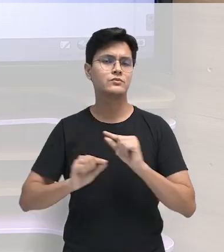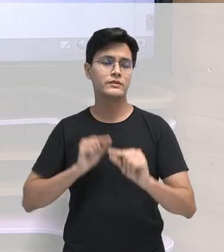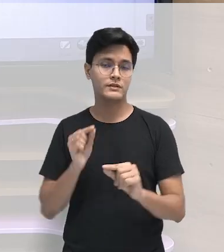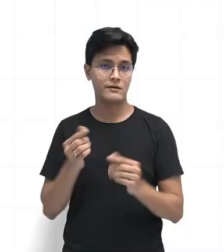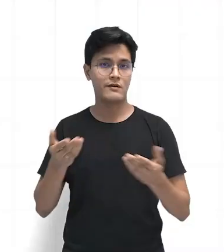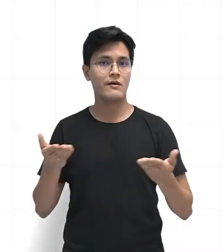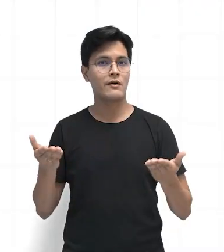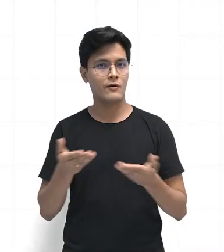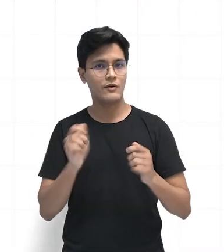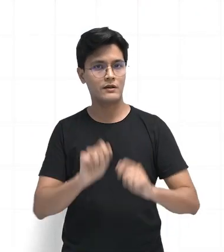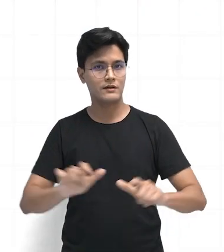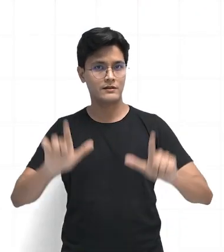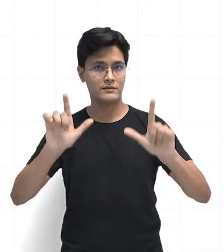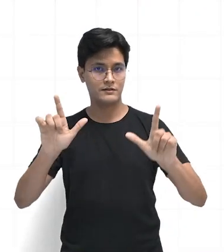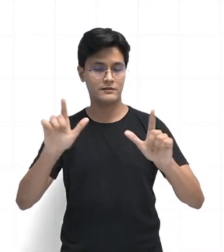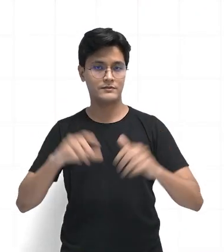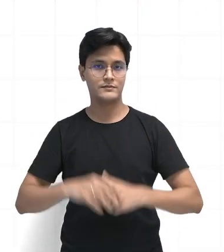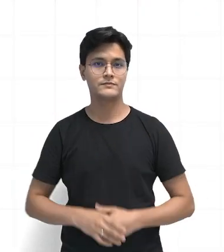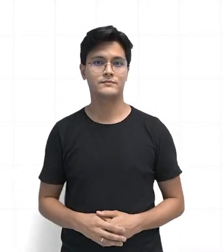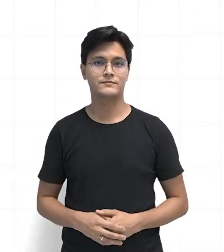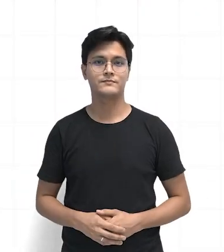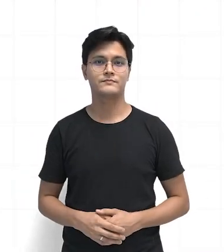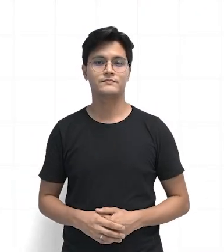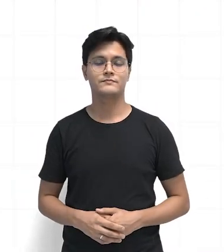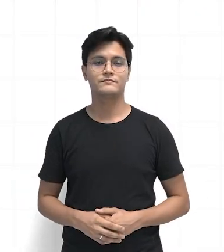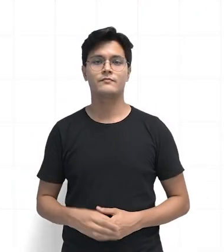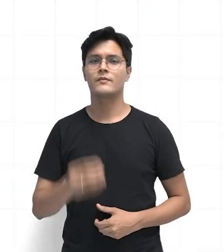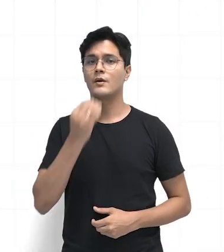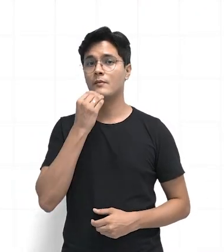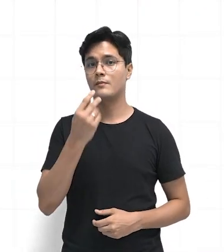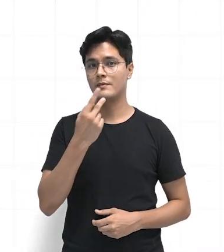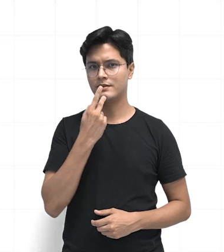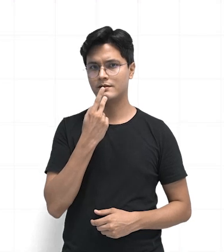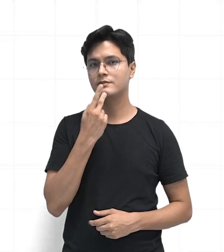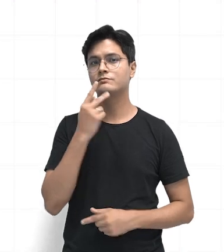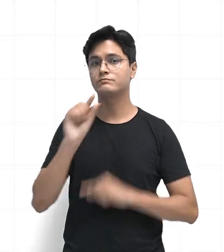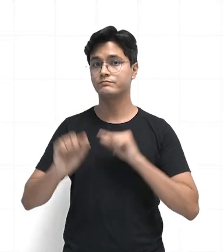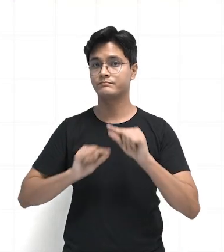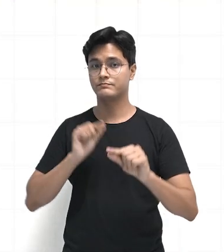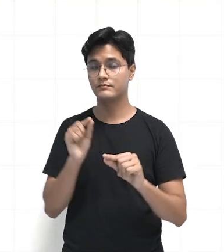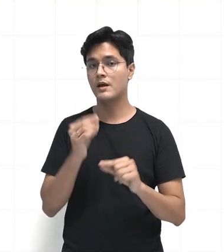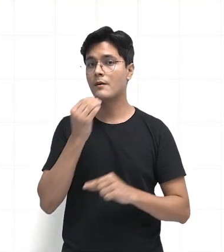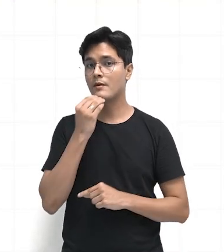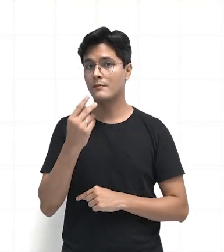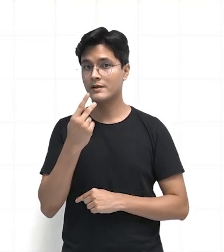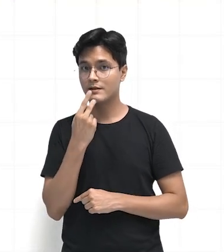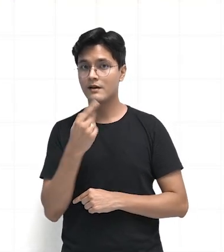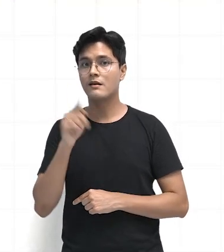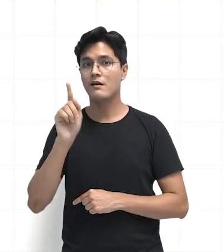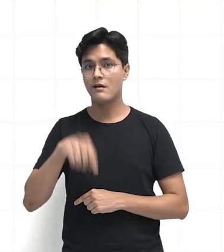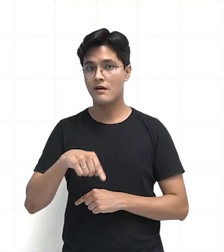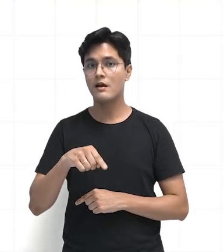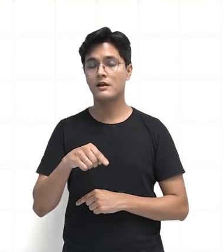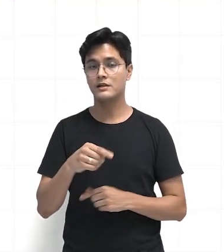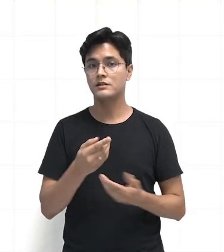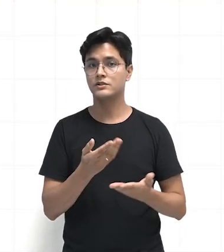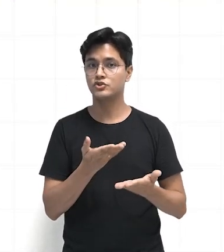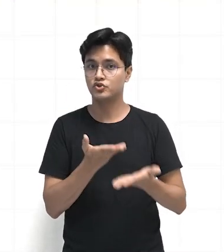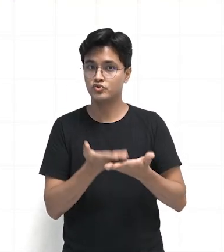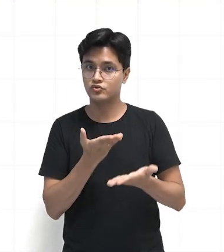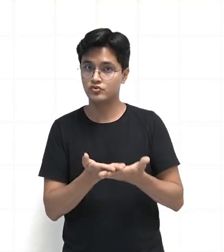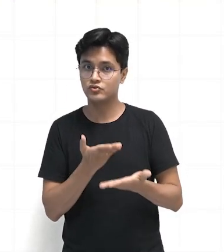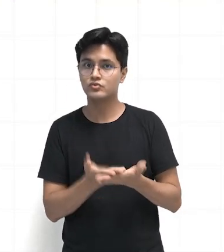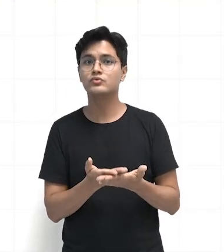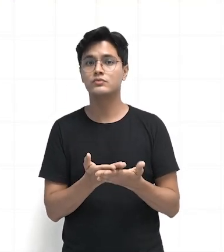Vamos então à nossa cartela. O que é a probabilidade? A probabilidade é o estudo das